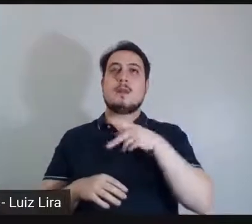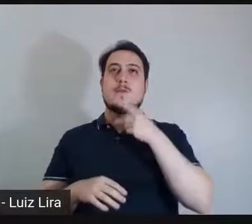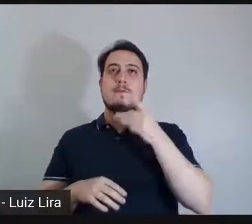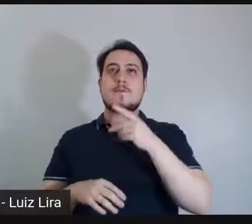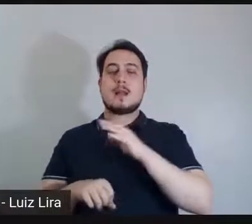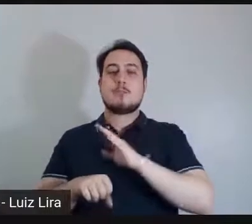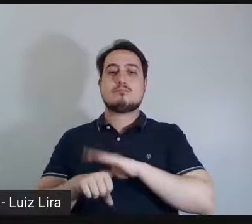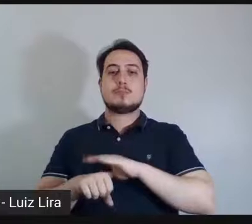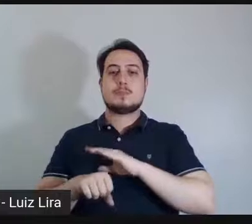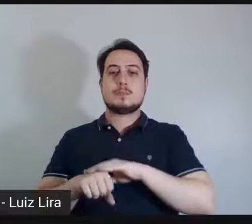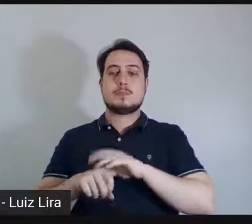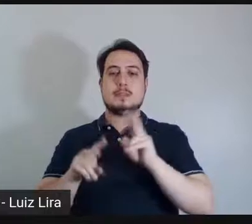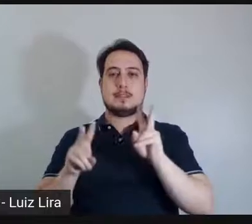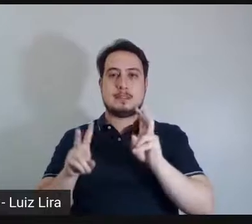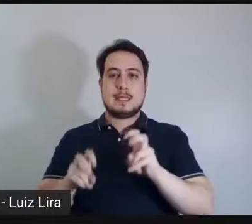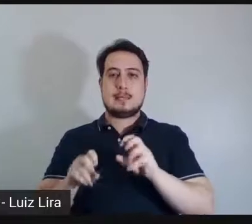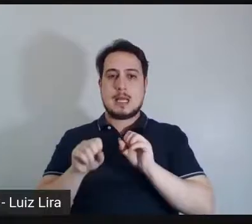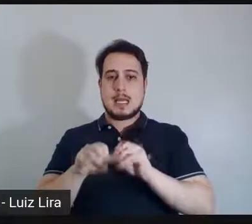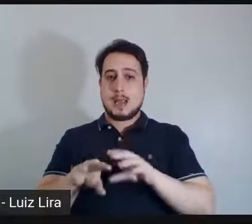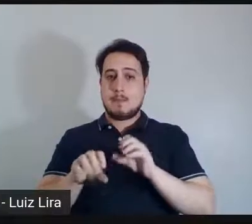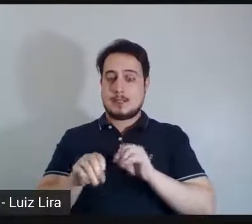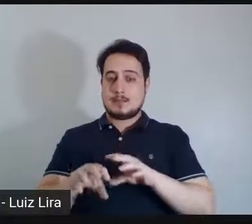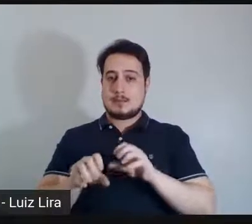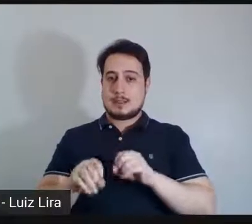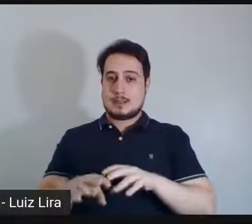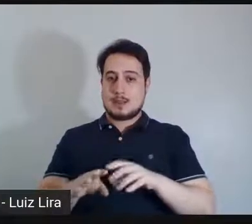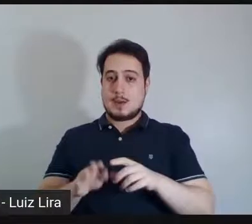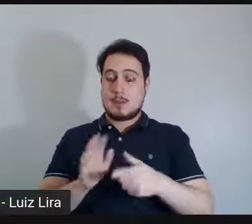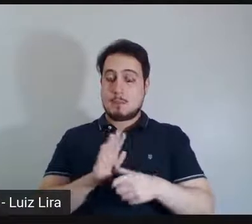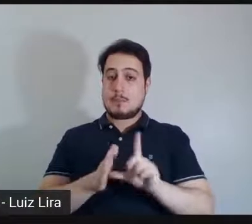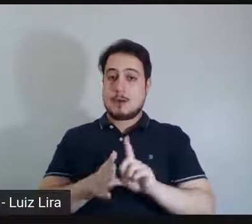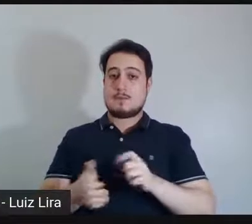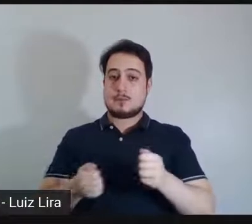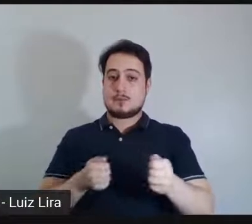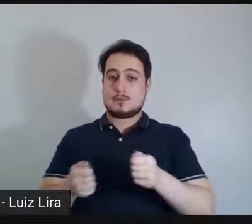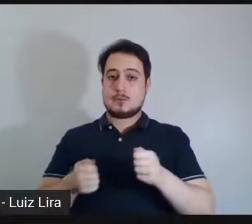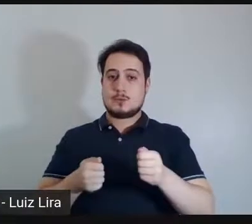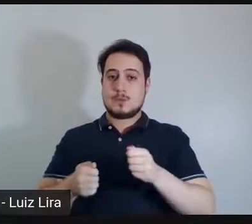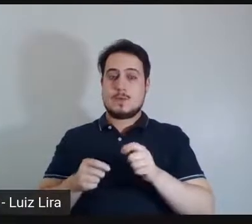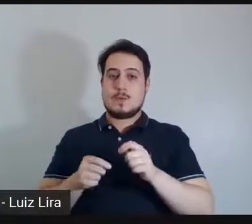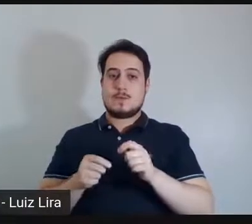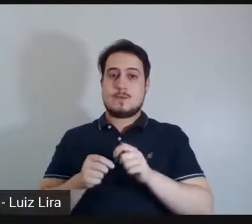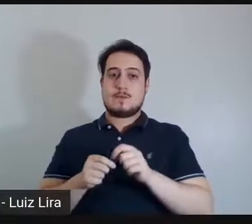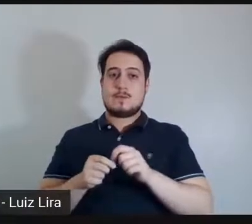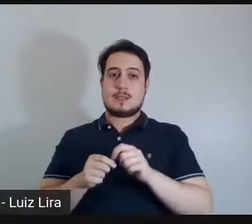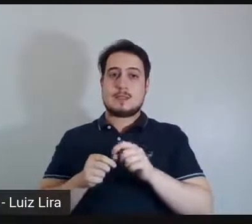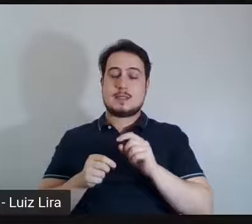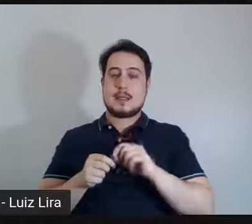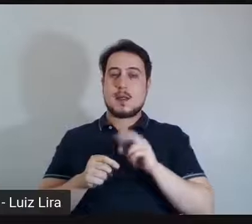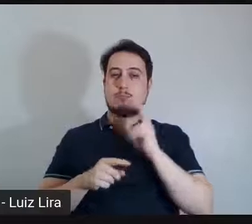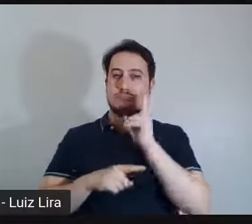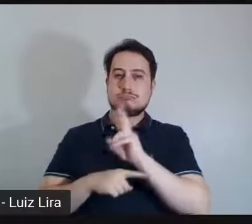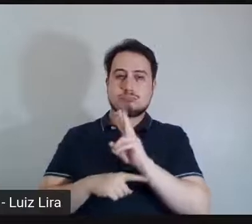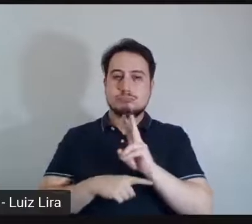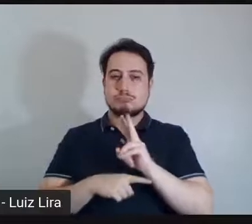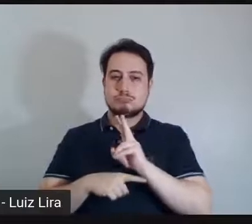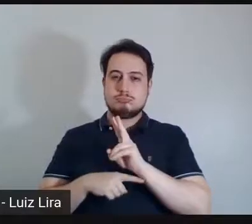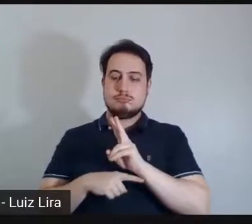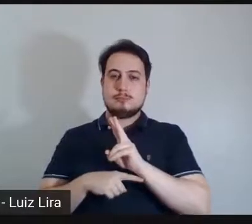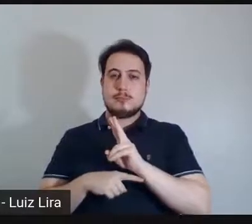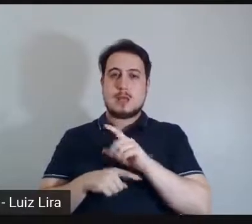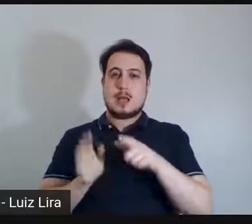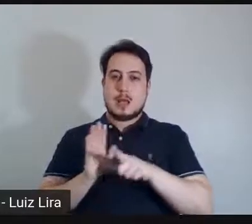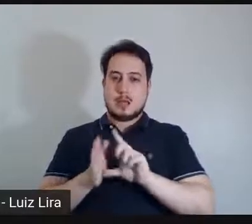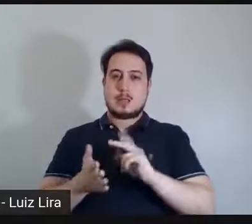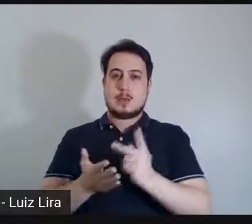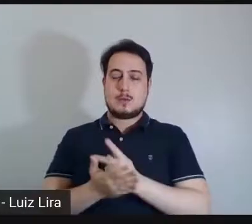capacitação, que é a atuação prévia do controle, eu acho isso muito importante, porque você, a partir